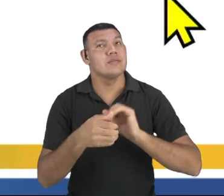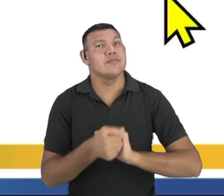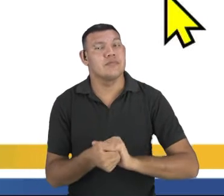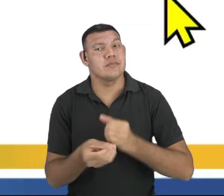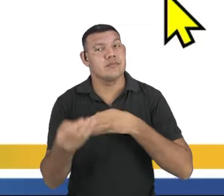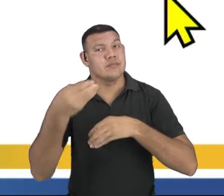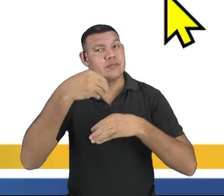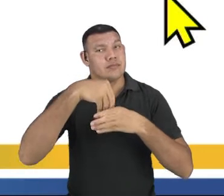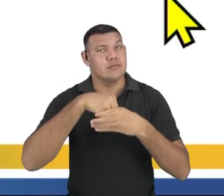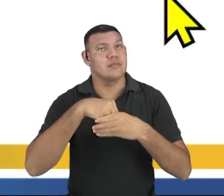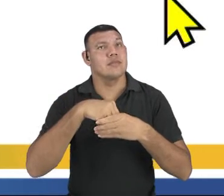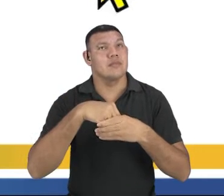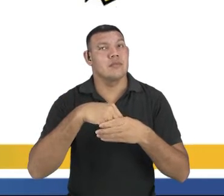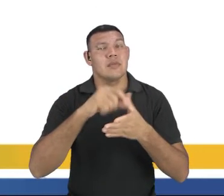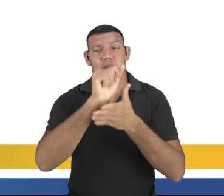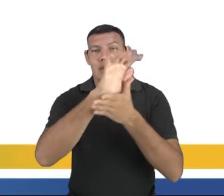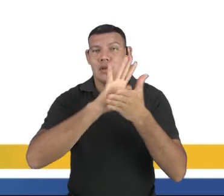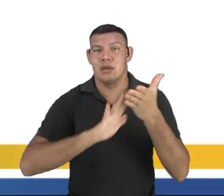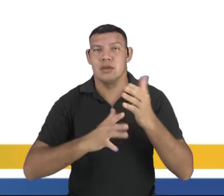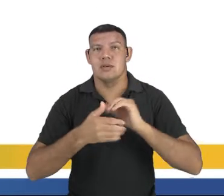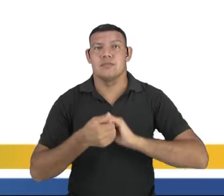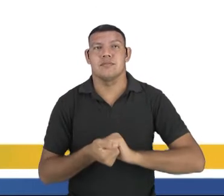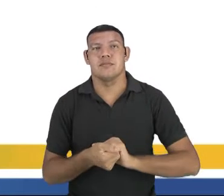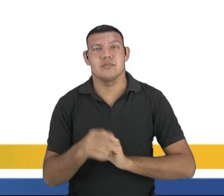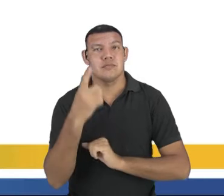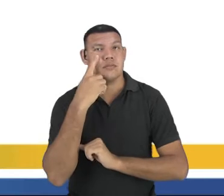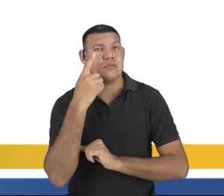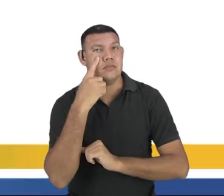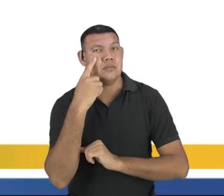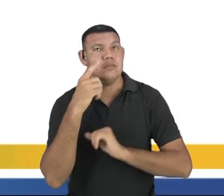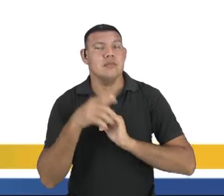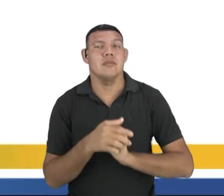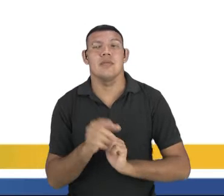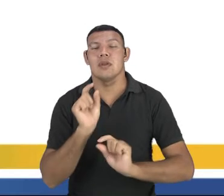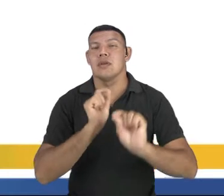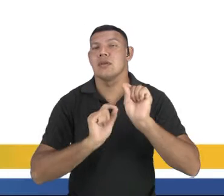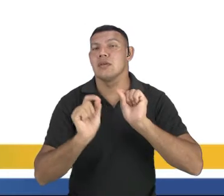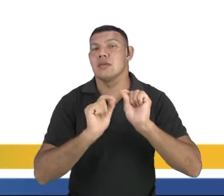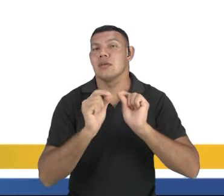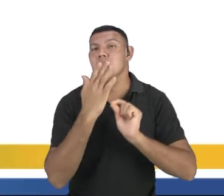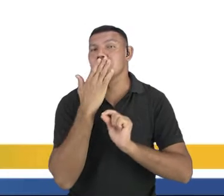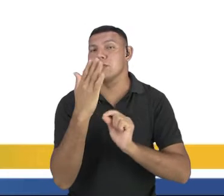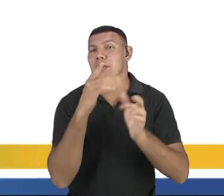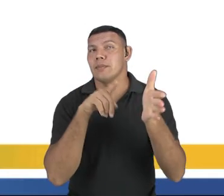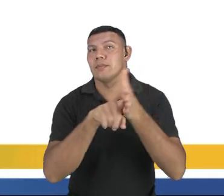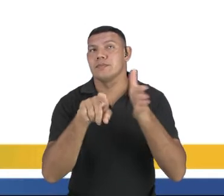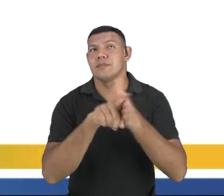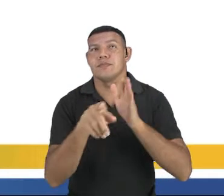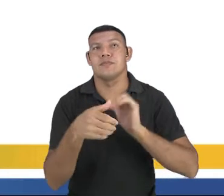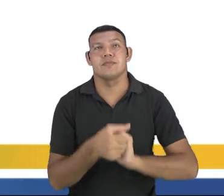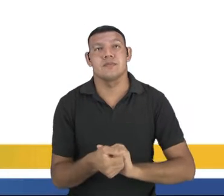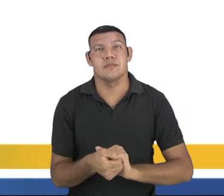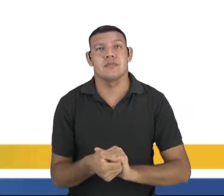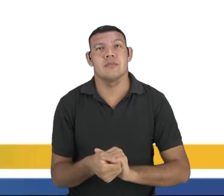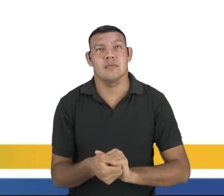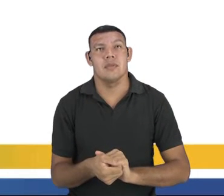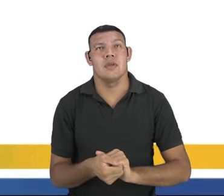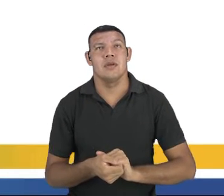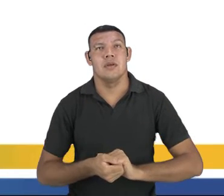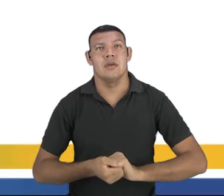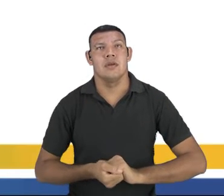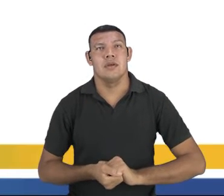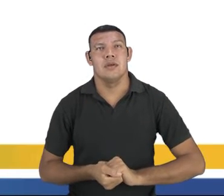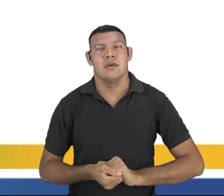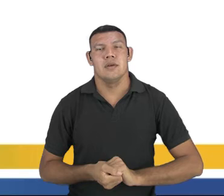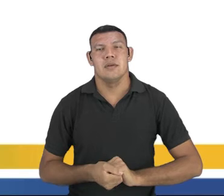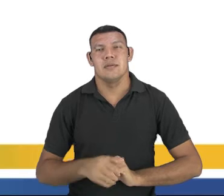dentro da nosso exercício. Então vamos ver aqui o que está pedindo, né? Uma questão aqui acho